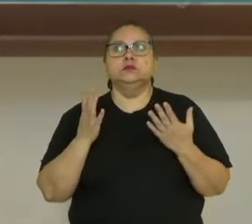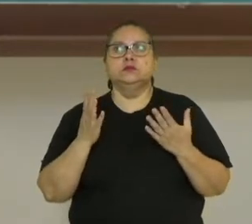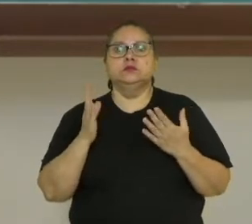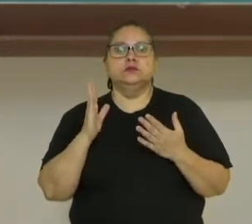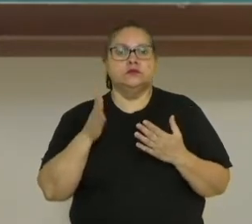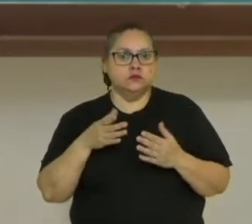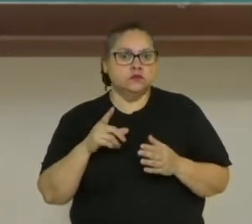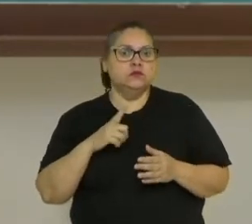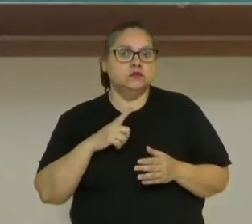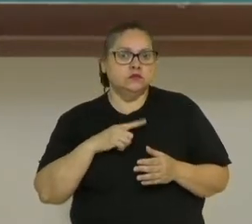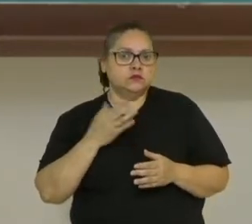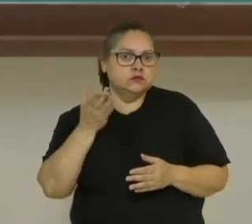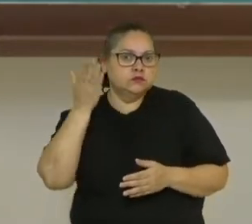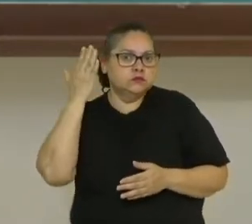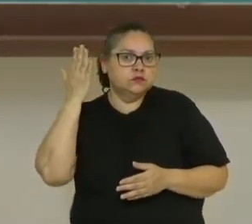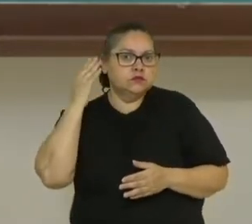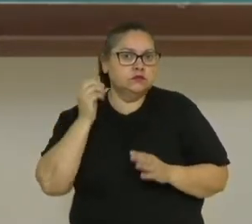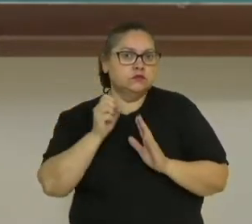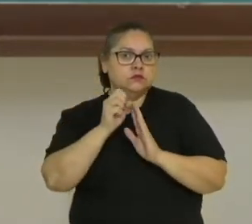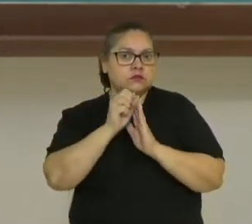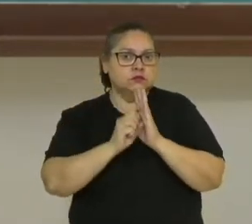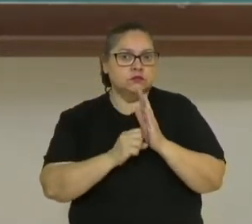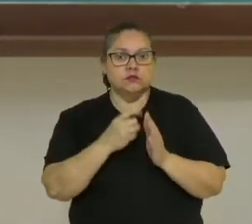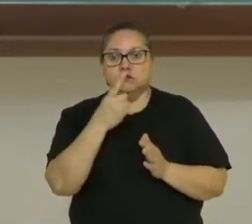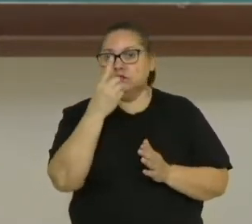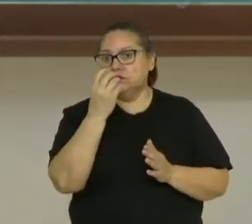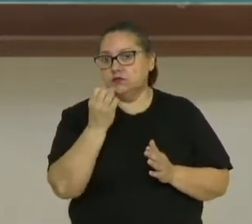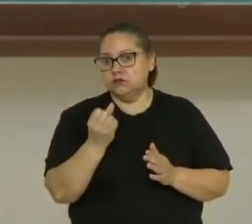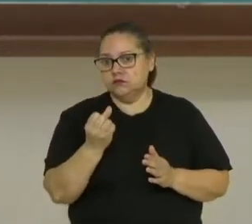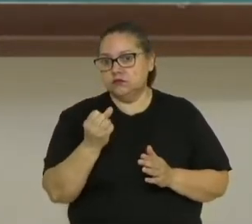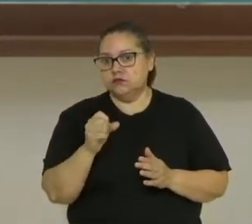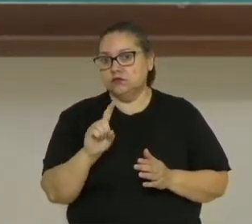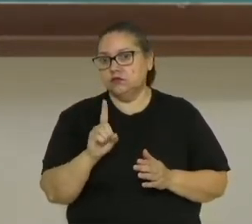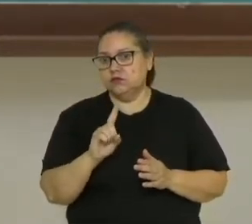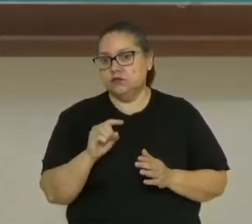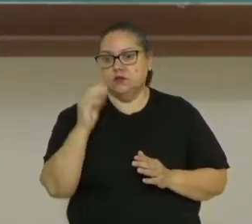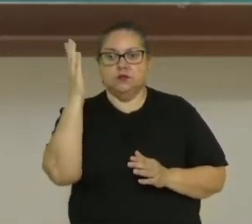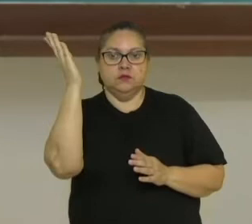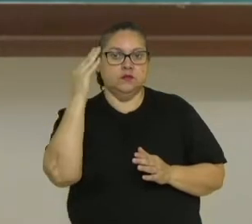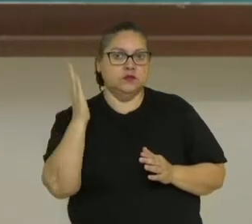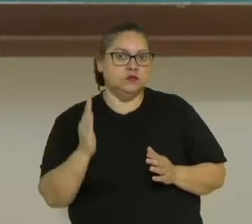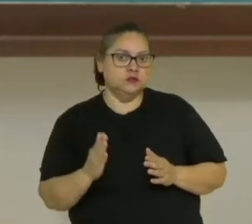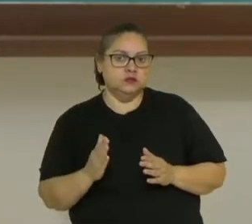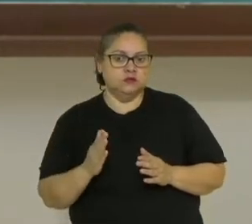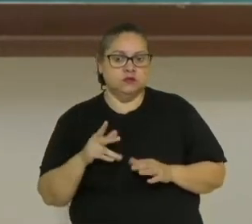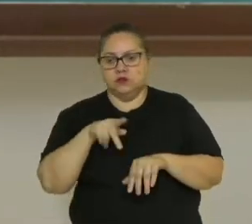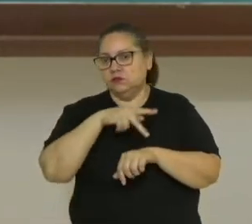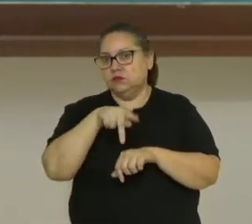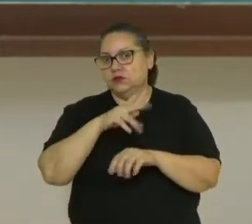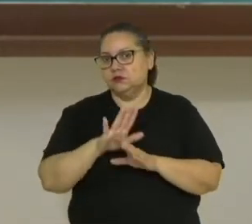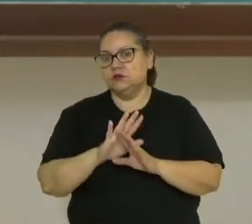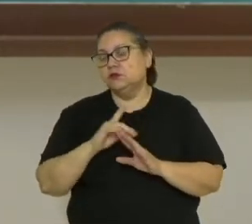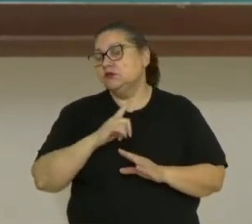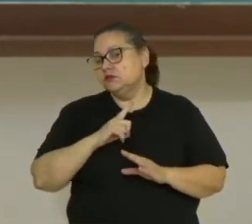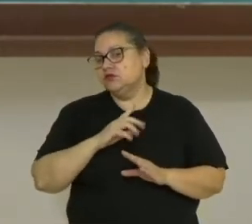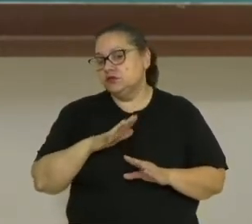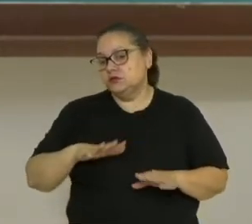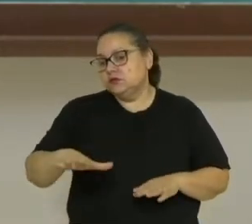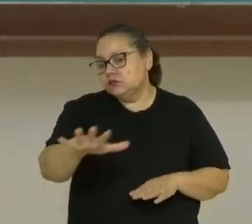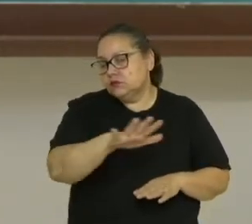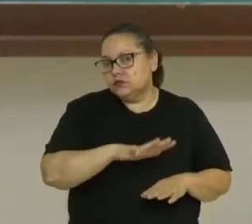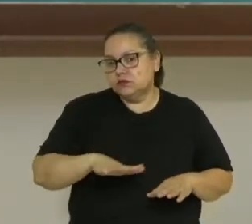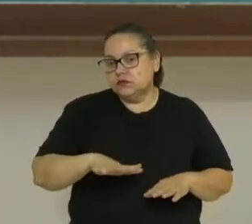já existia antes do século XVI, obviamente, mas não era Brasil, não era um país, mas existia o